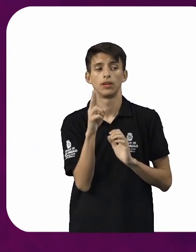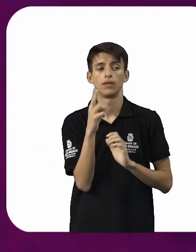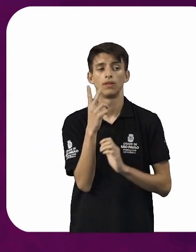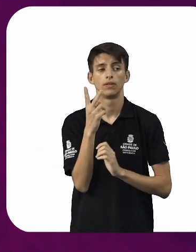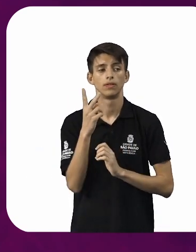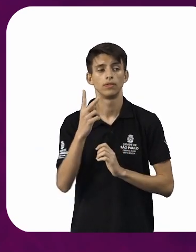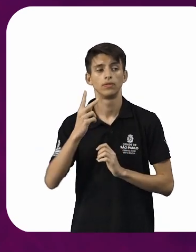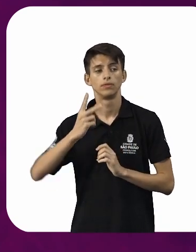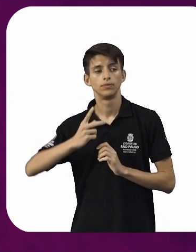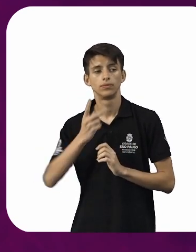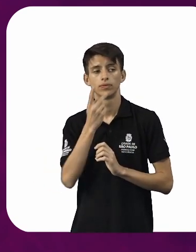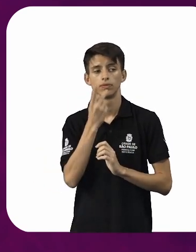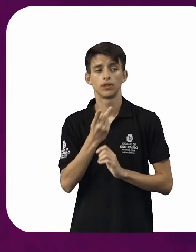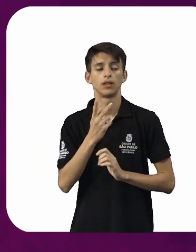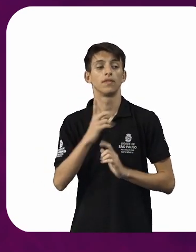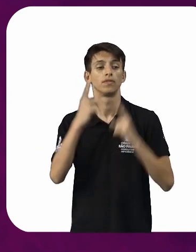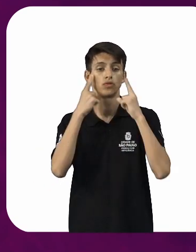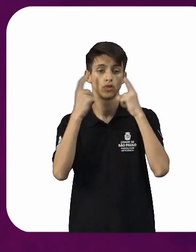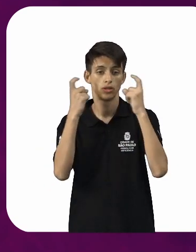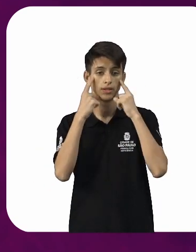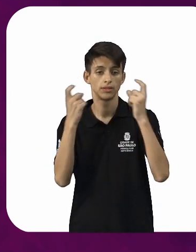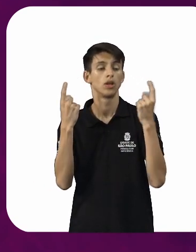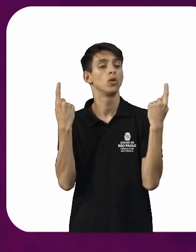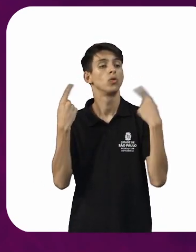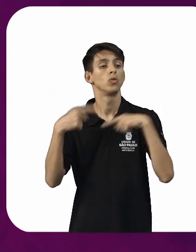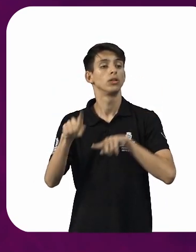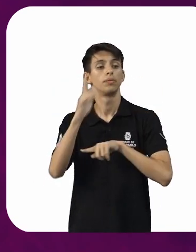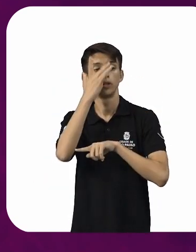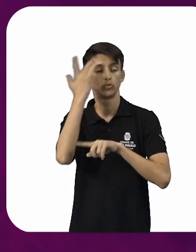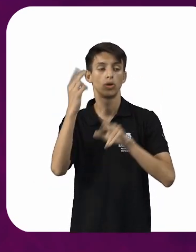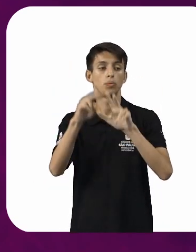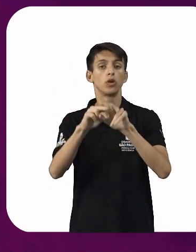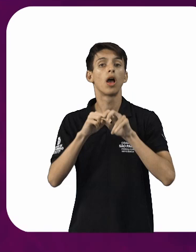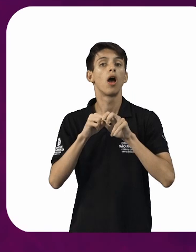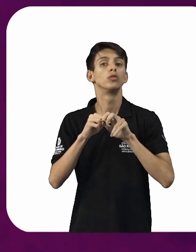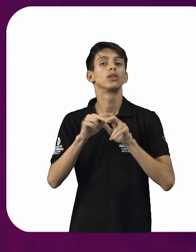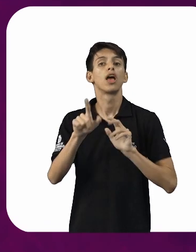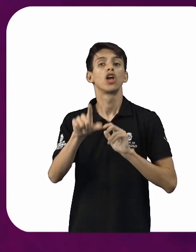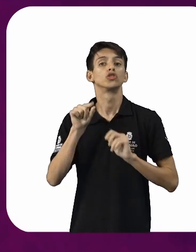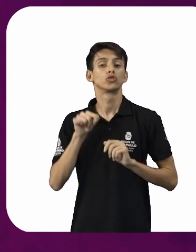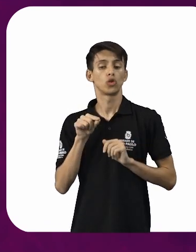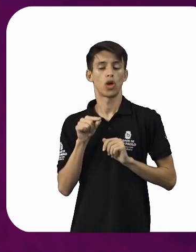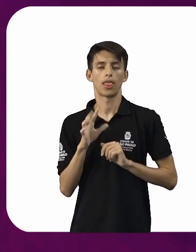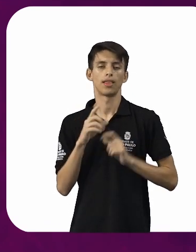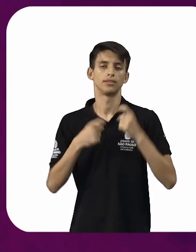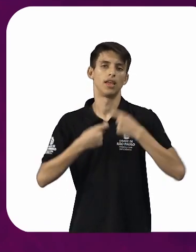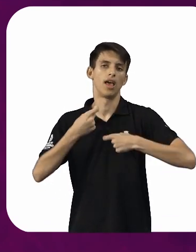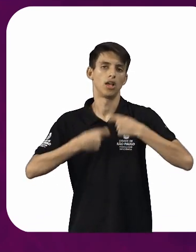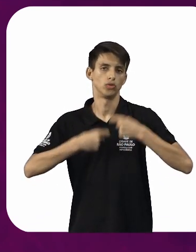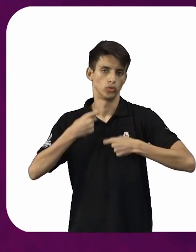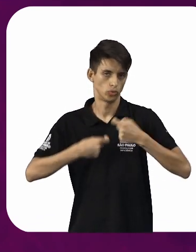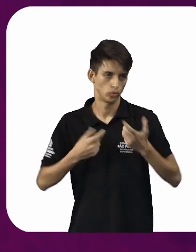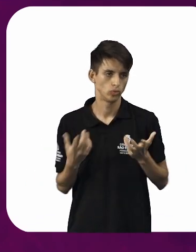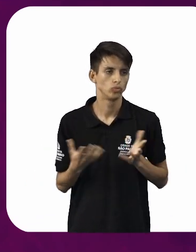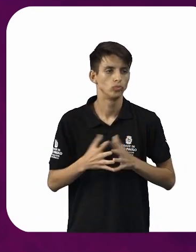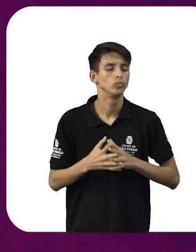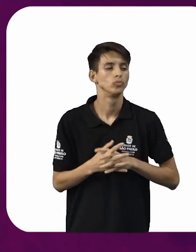referir à discriminação, à violência contra pessoas em razão da sua orientação sexual ou da sua identidade de